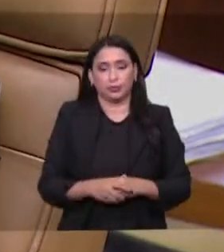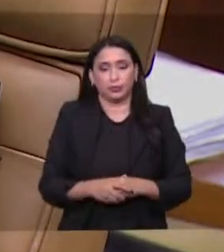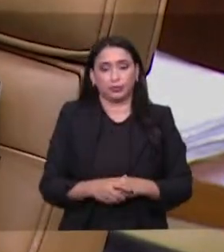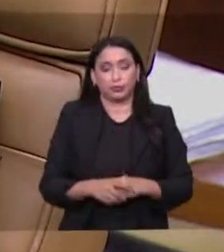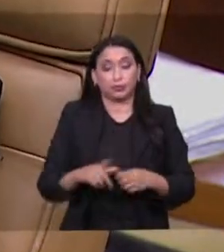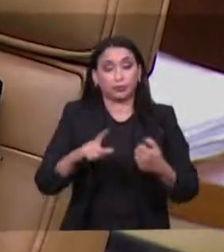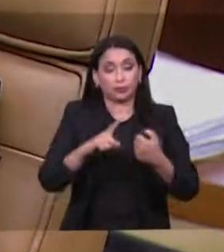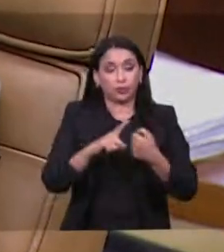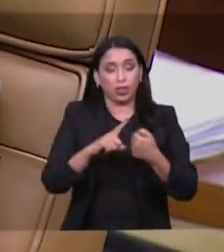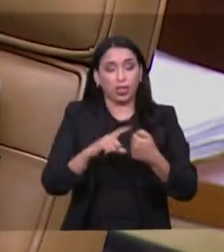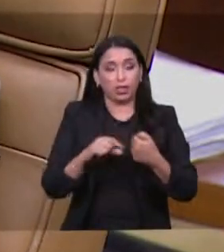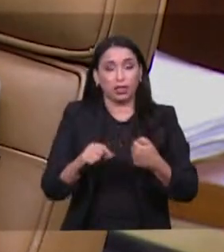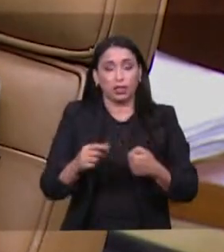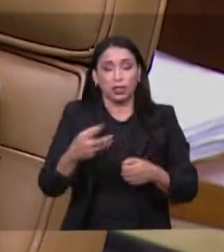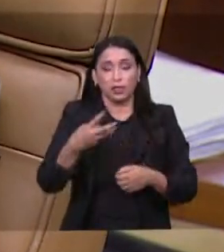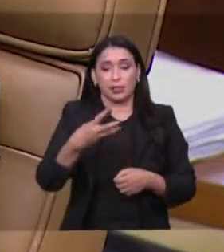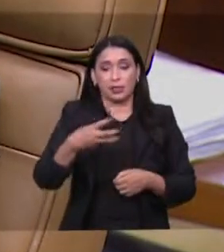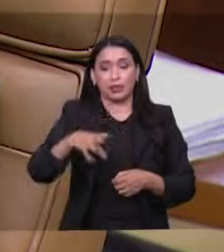Artigo 3E.